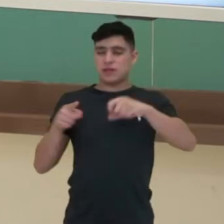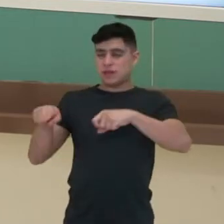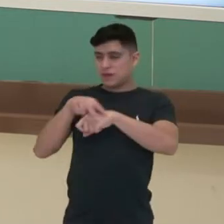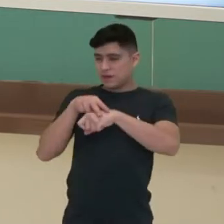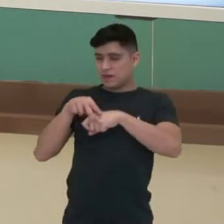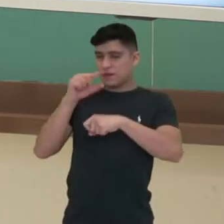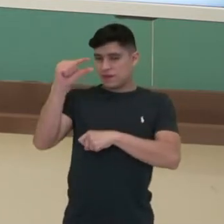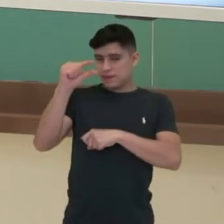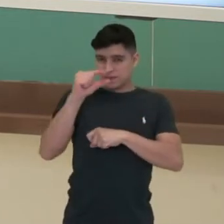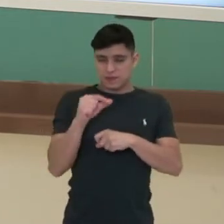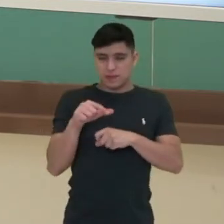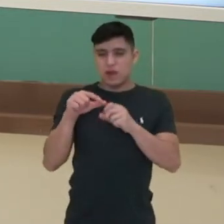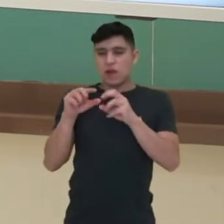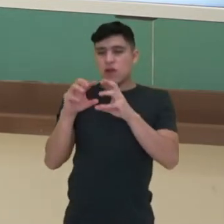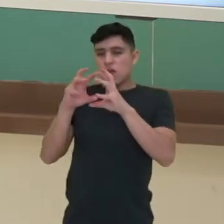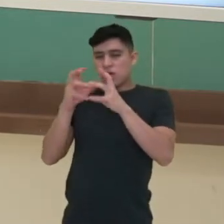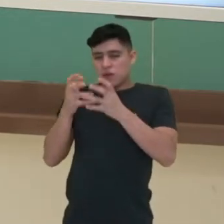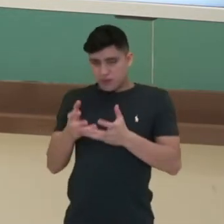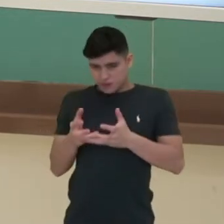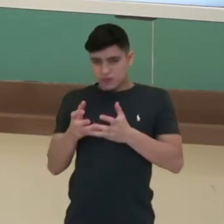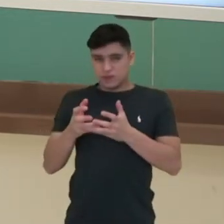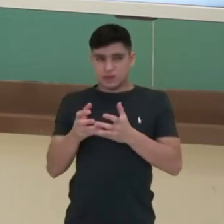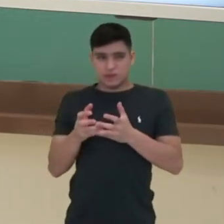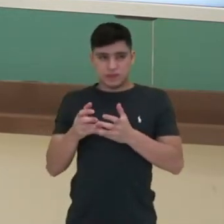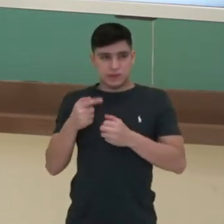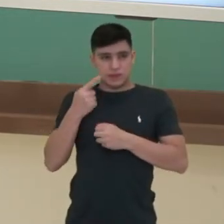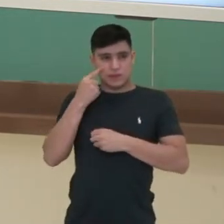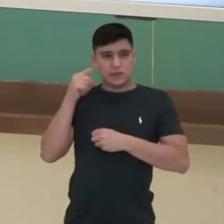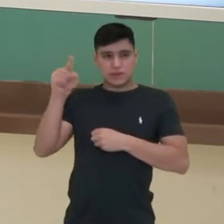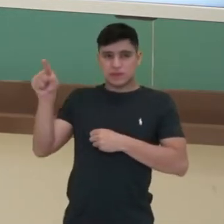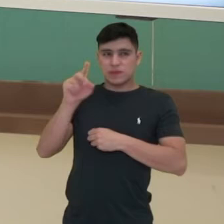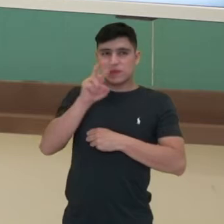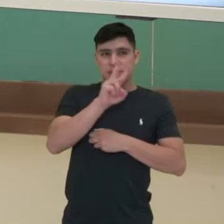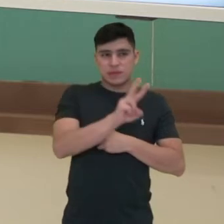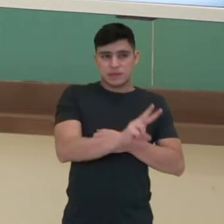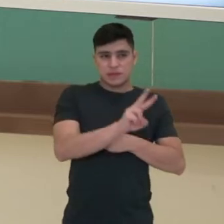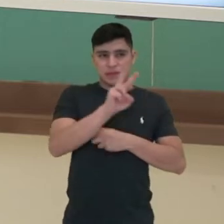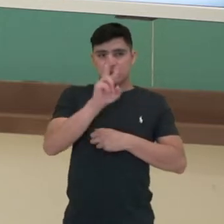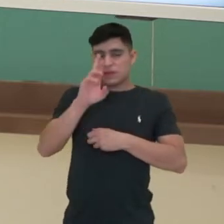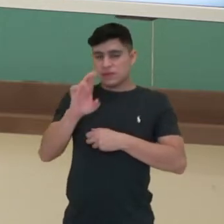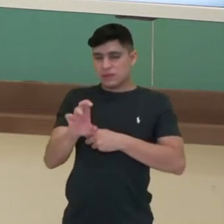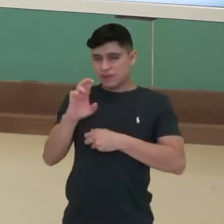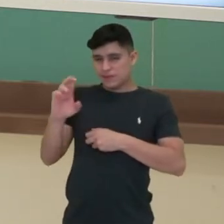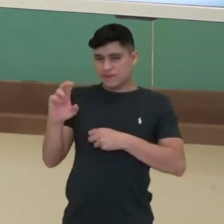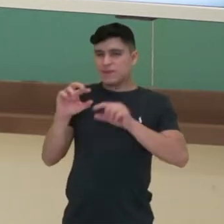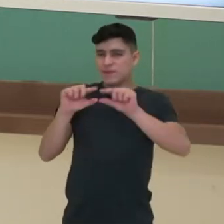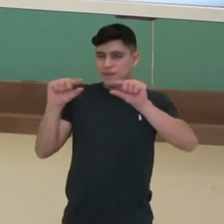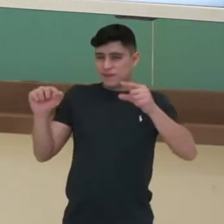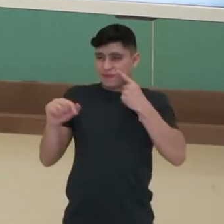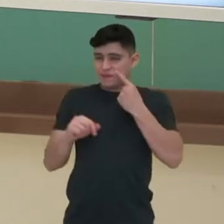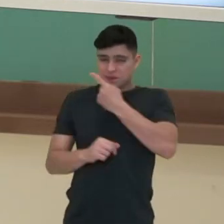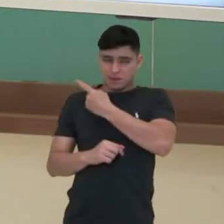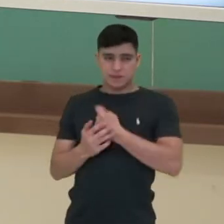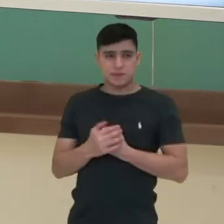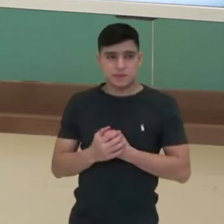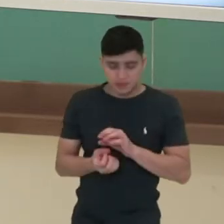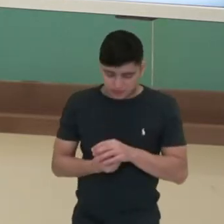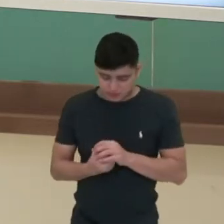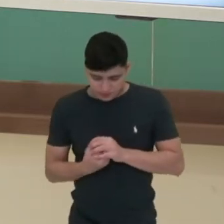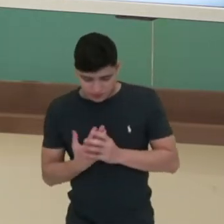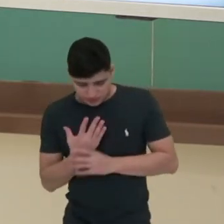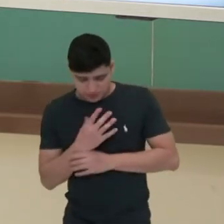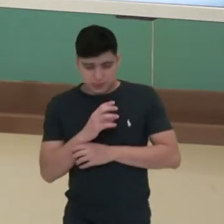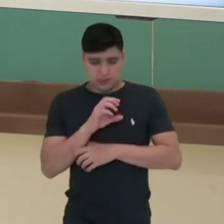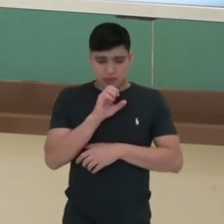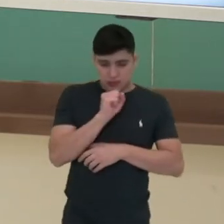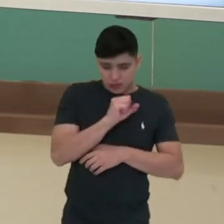com sementes amarelas e rugosas, Vzão, Vzinho, Rzinho, tá? Lembrando os dois recessivos aqui. Originou